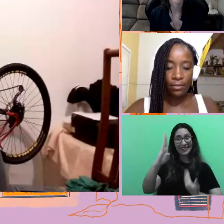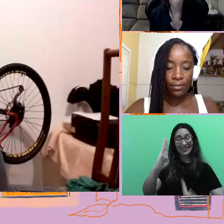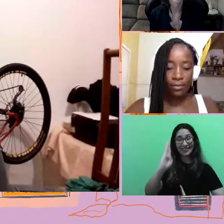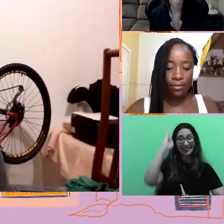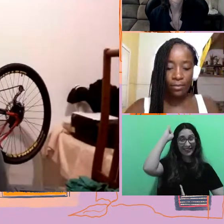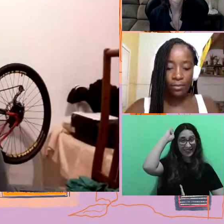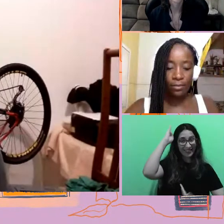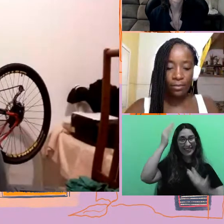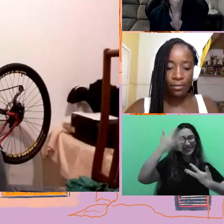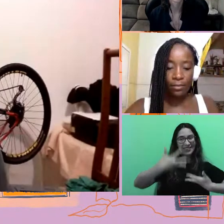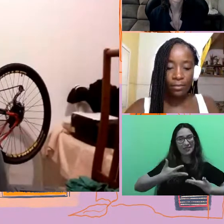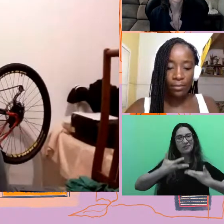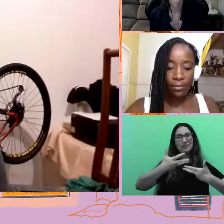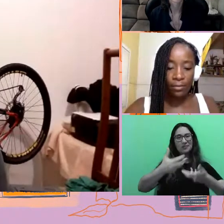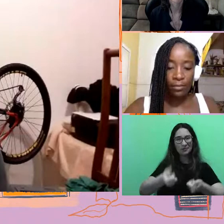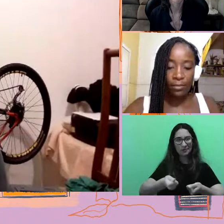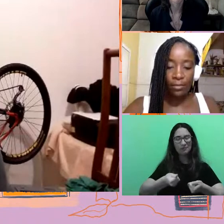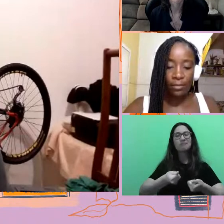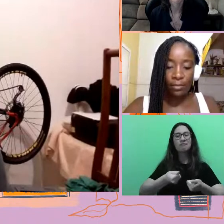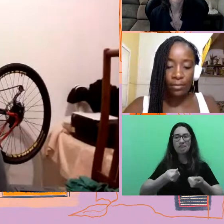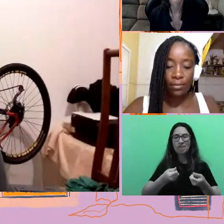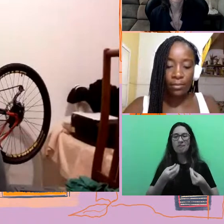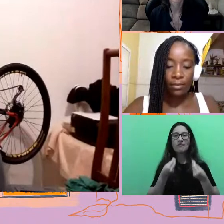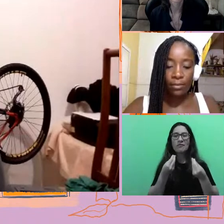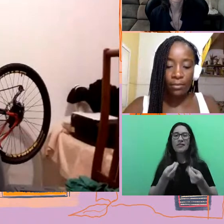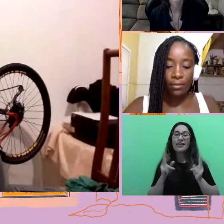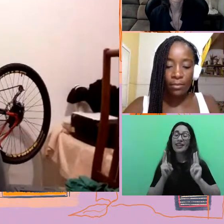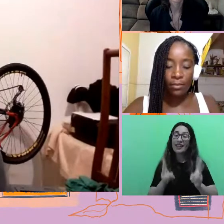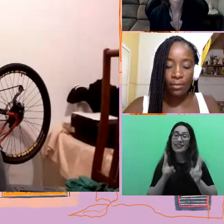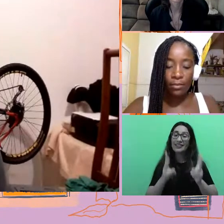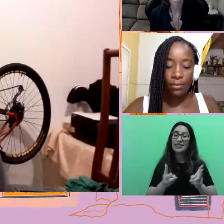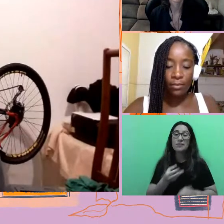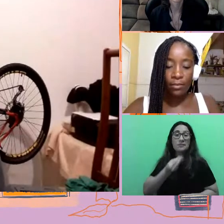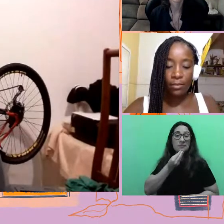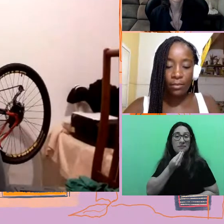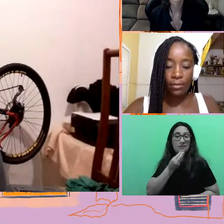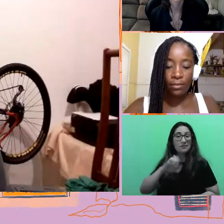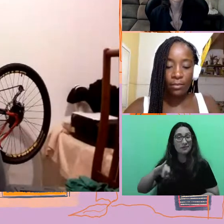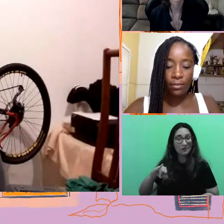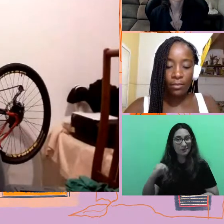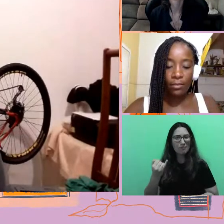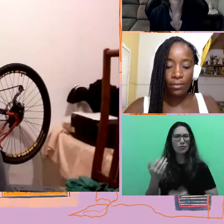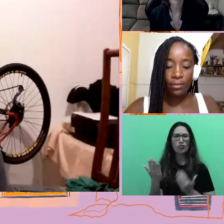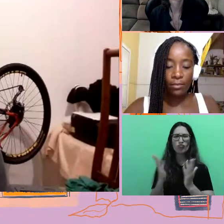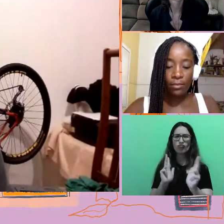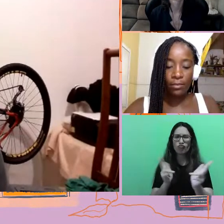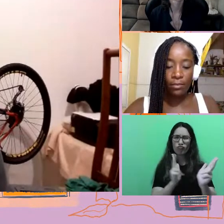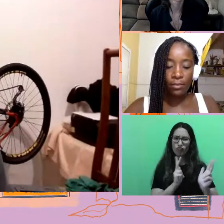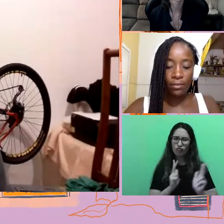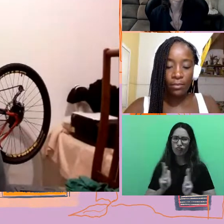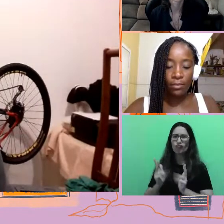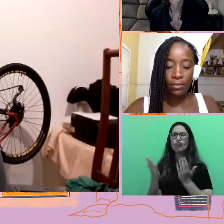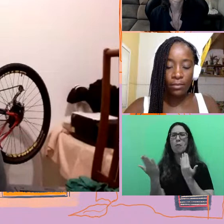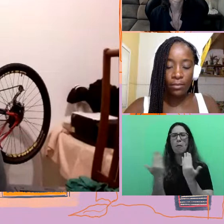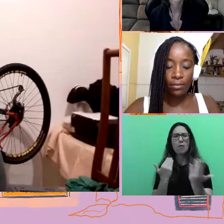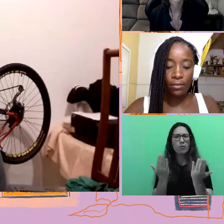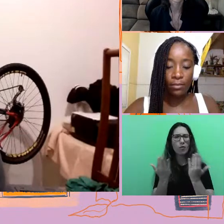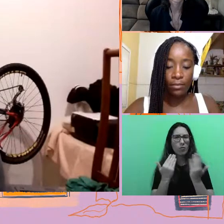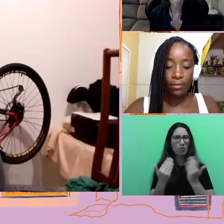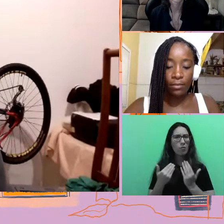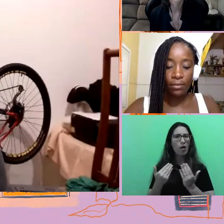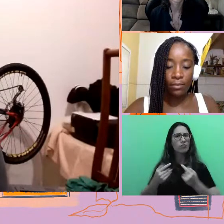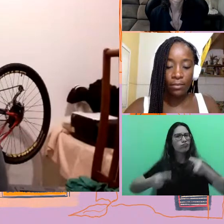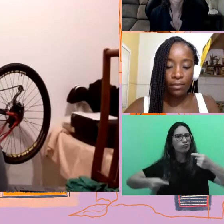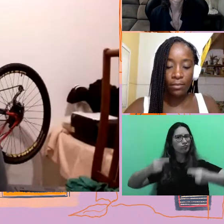convite. Eu acho que é uma, né, sempre muito proveitoso esse tipo de bate-papo, porque isso daí enriquece o